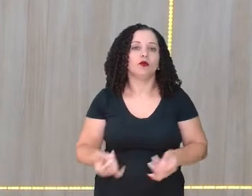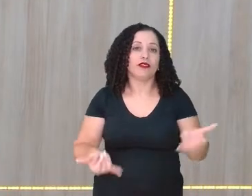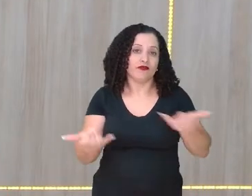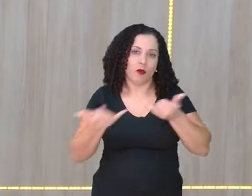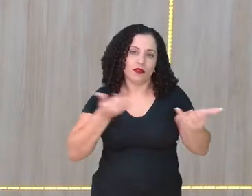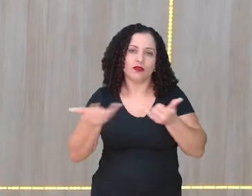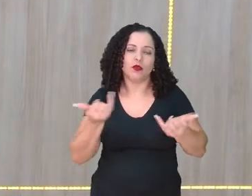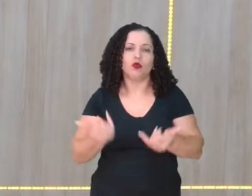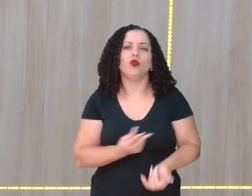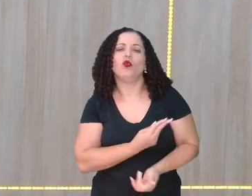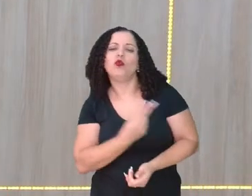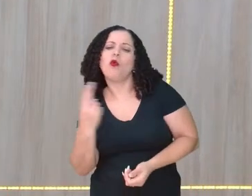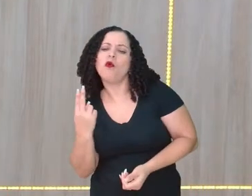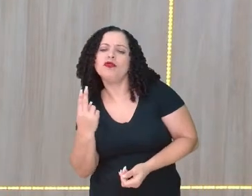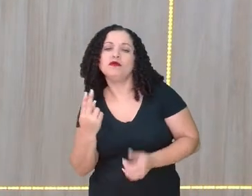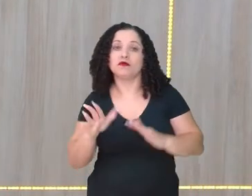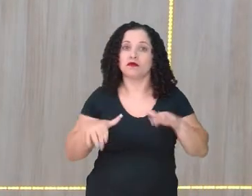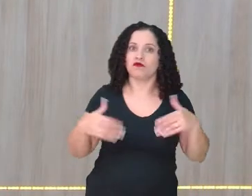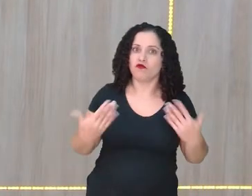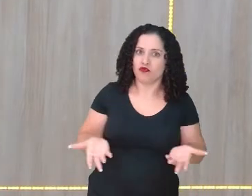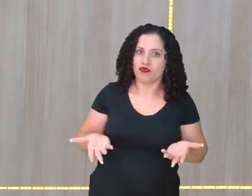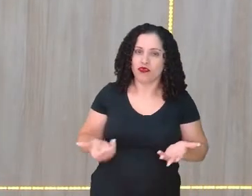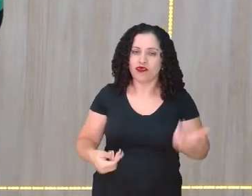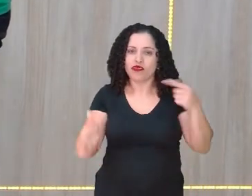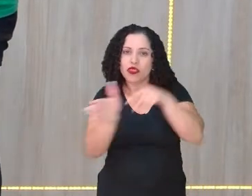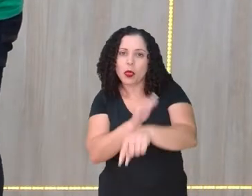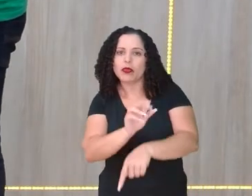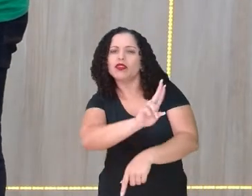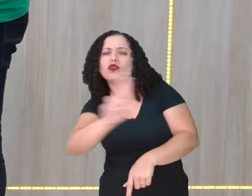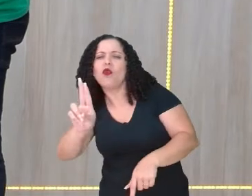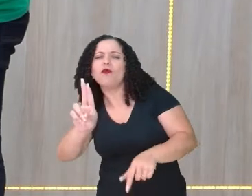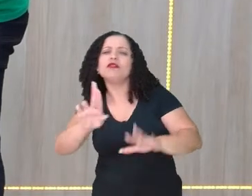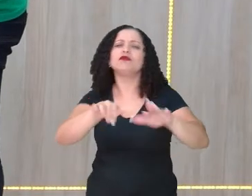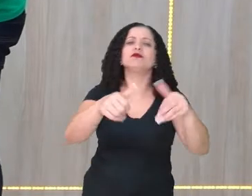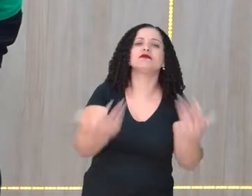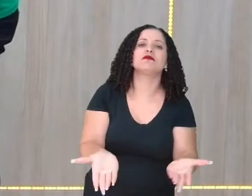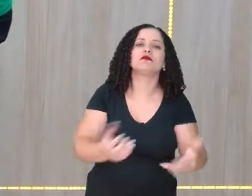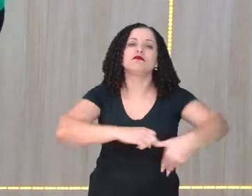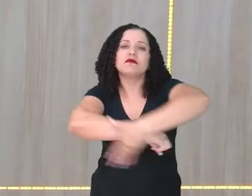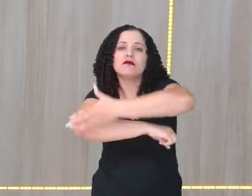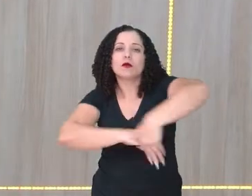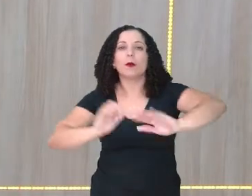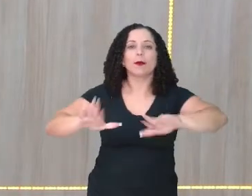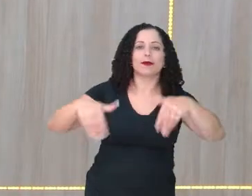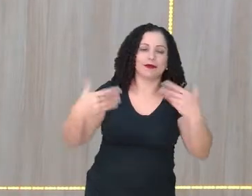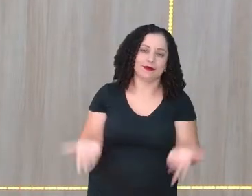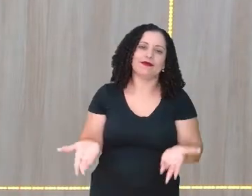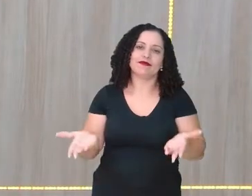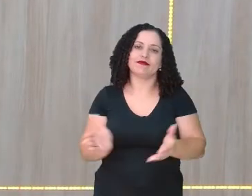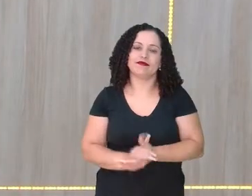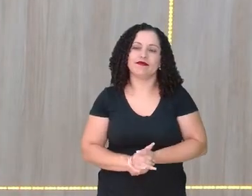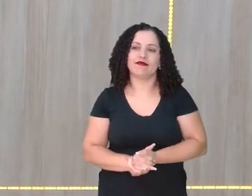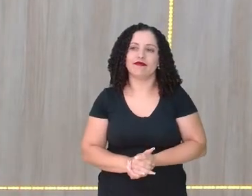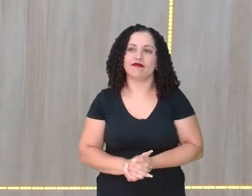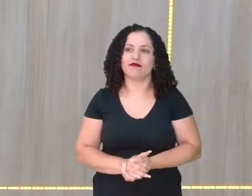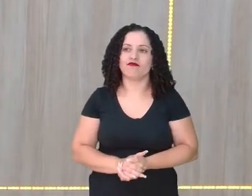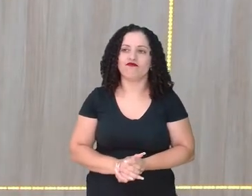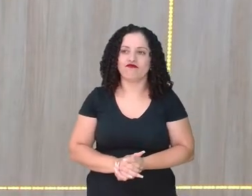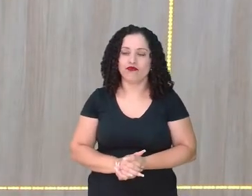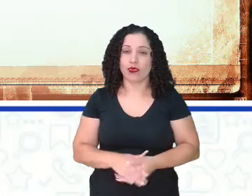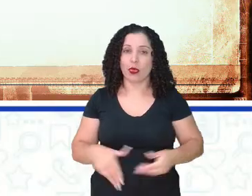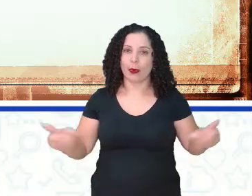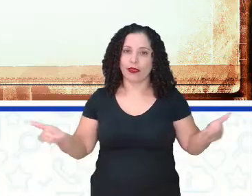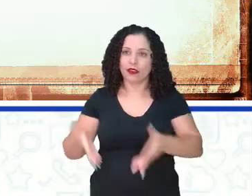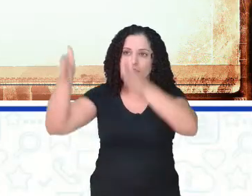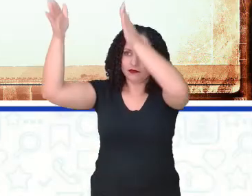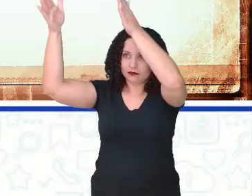is your name? Qual é o seu nome? What is your address? Onde é que você mora? Tá? Então, tá aqui uma frase. What? I can hear